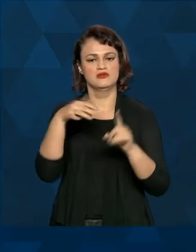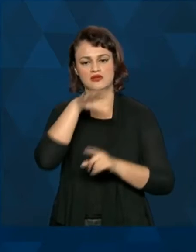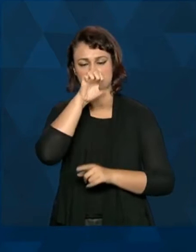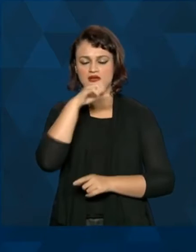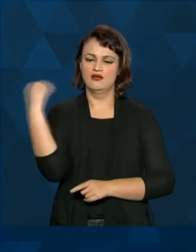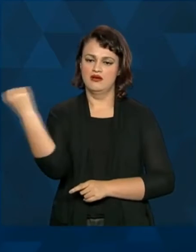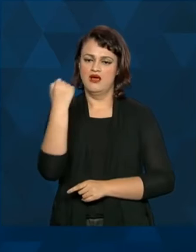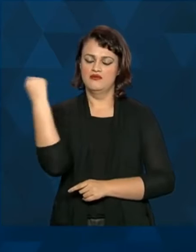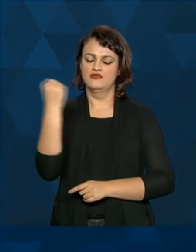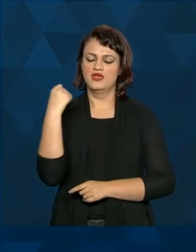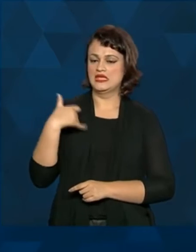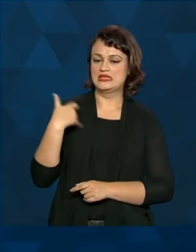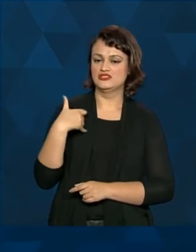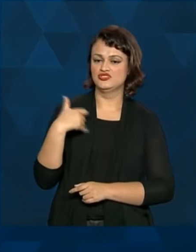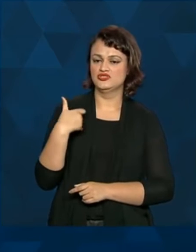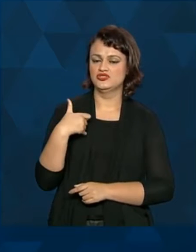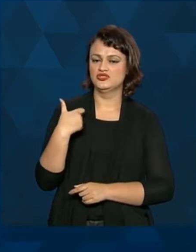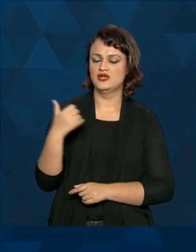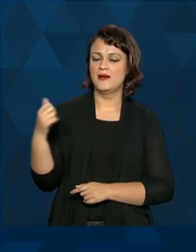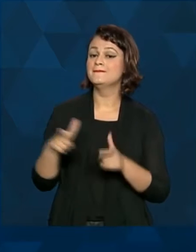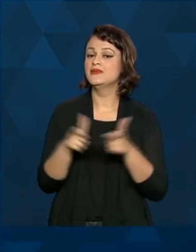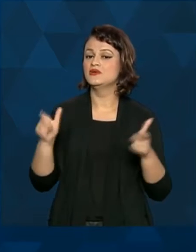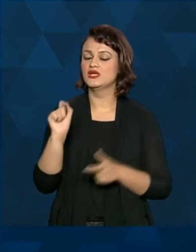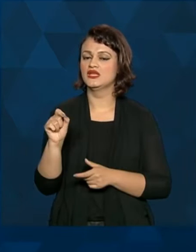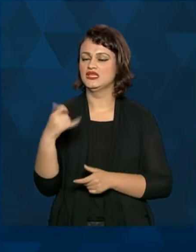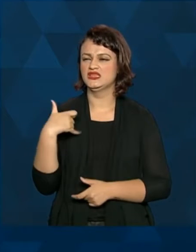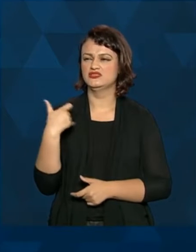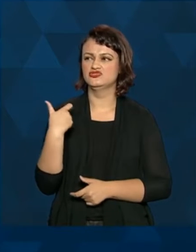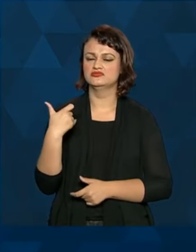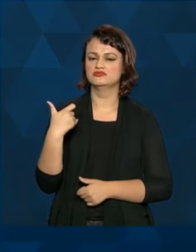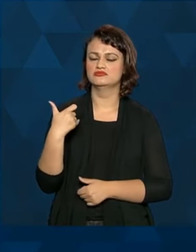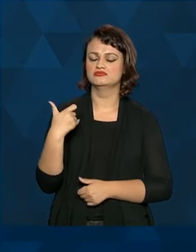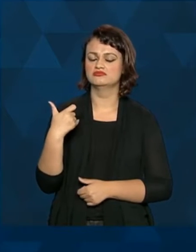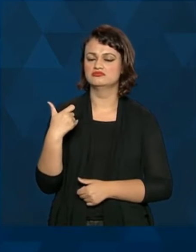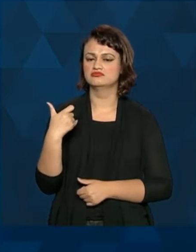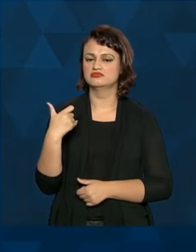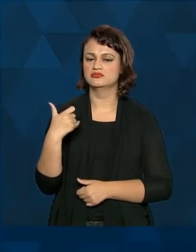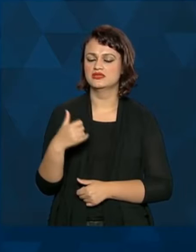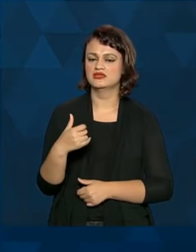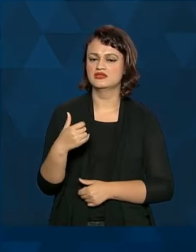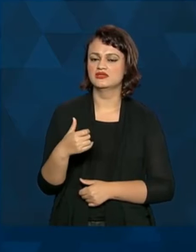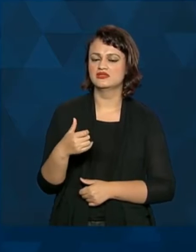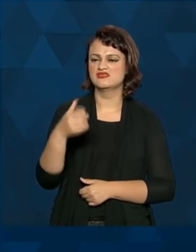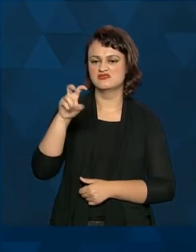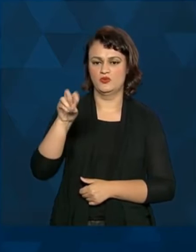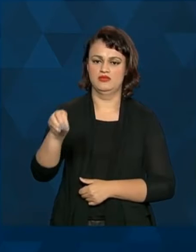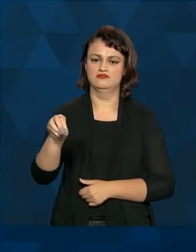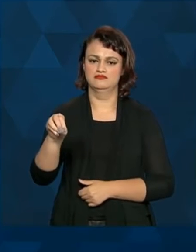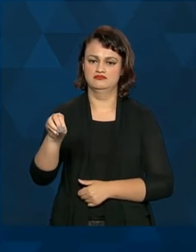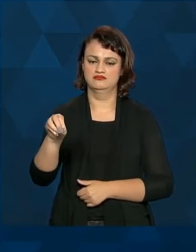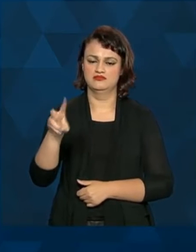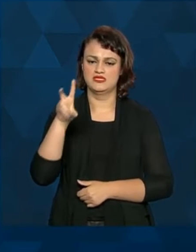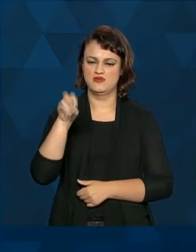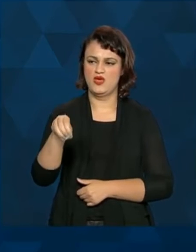aguda grave, a maior parte está a partir da idade a partir dos 50 anos, né?